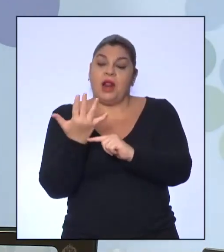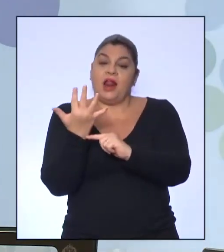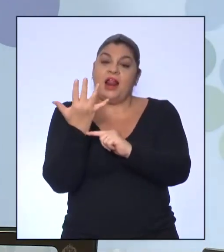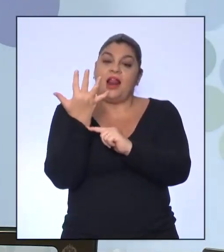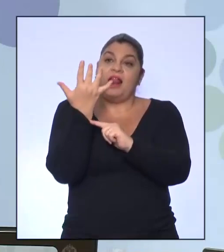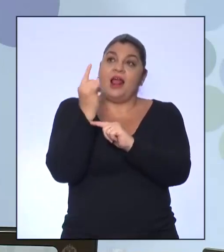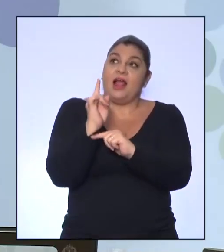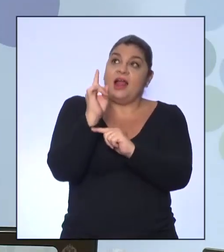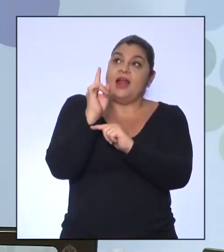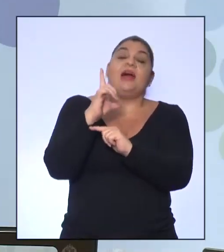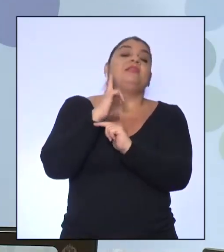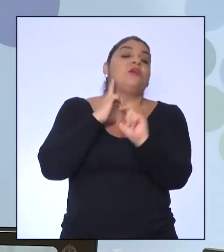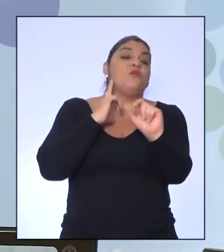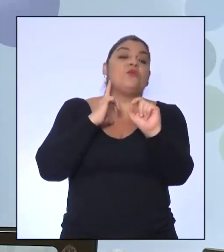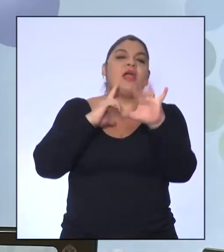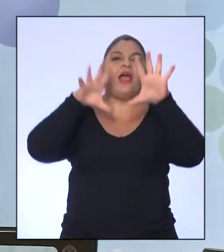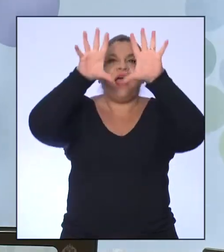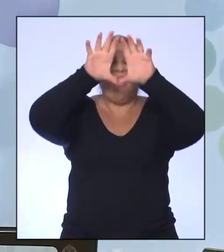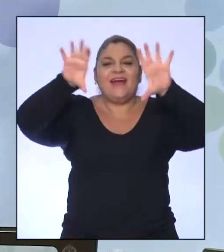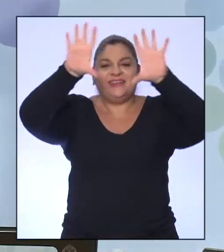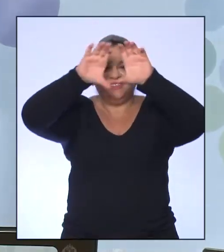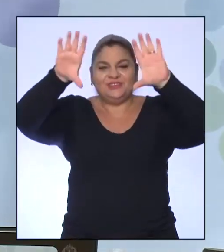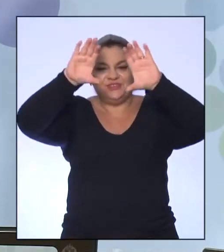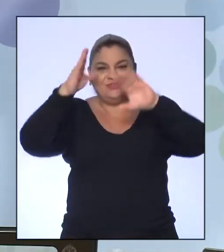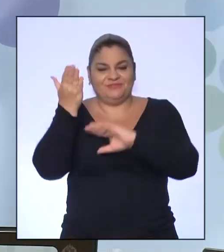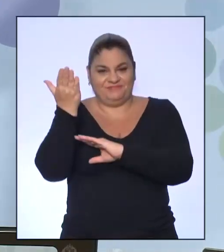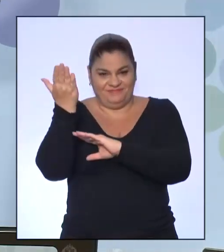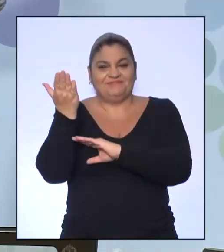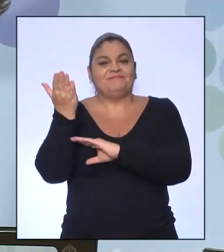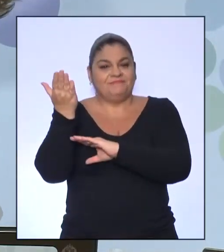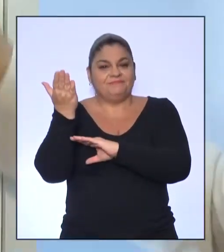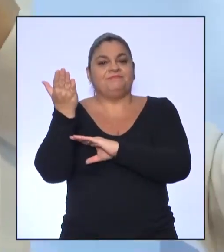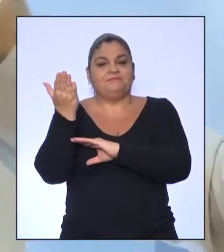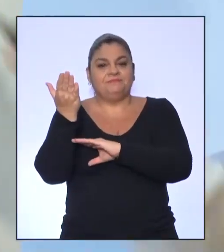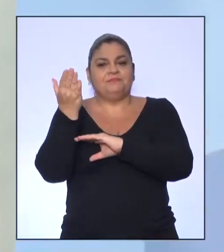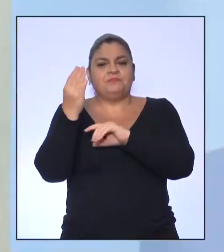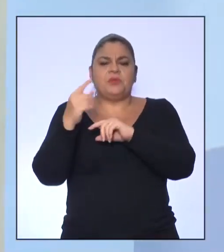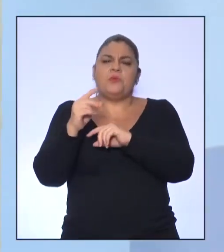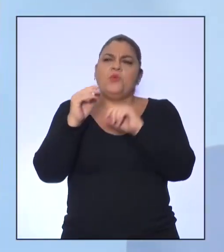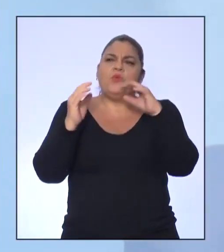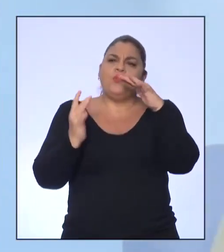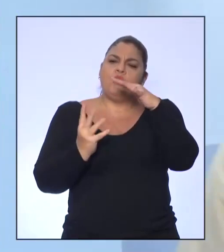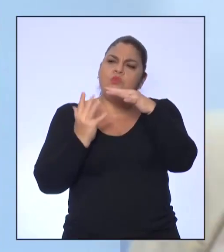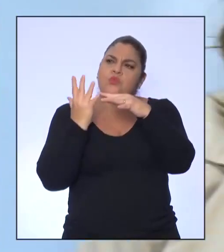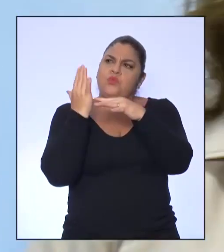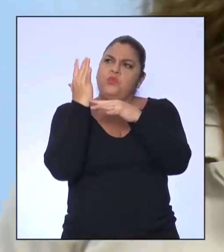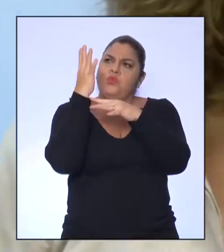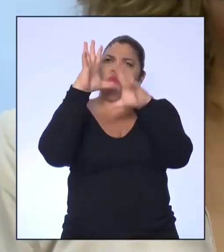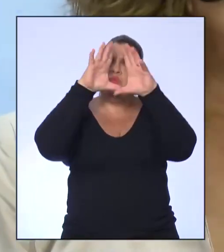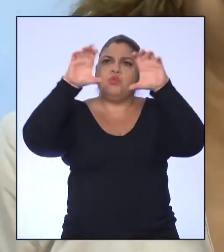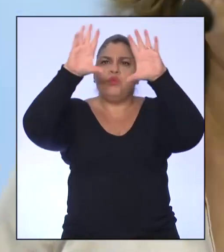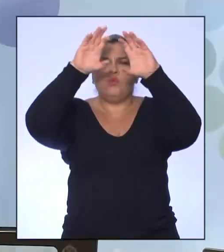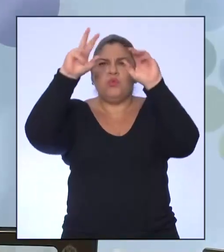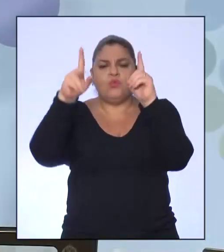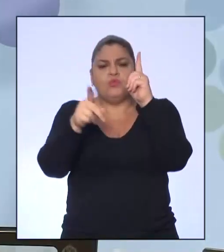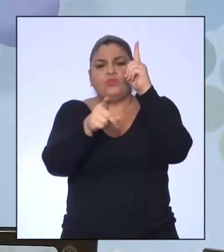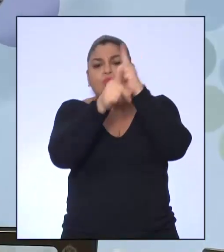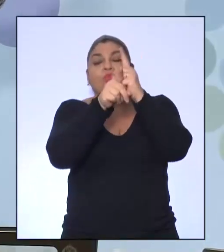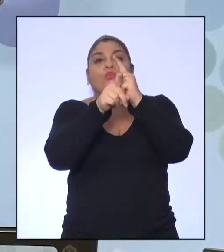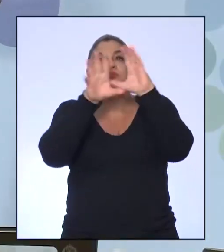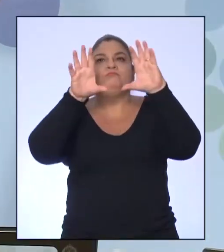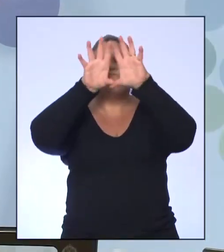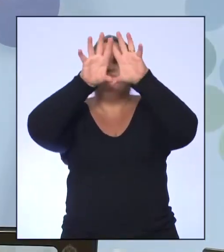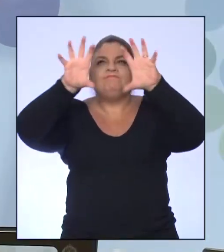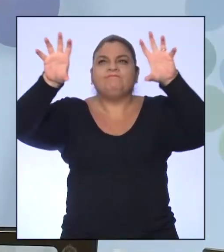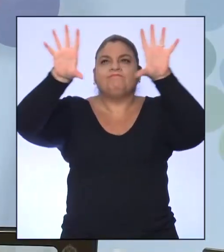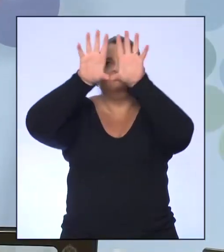em cima eu vou ter o quê? As nuvens, né? Elas vão lá subindo, subindo, juntando e vão formar